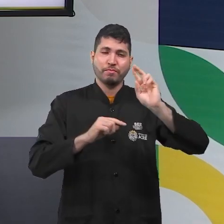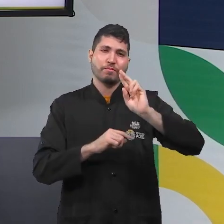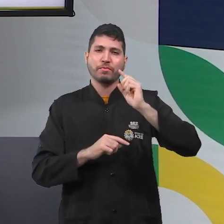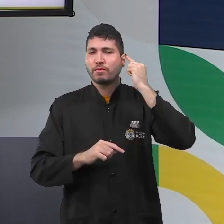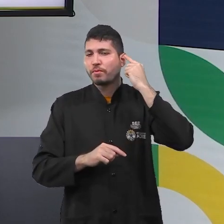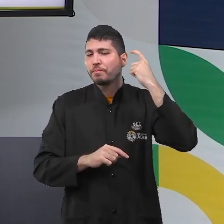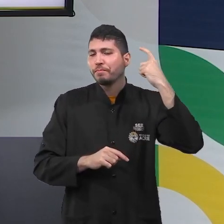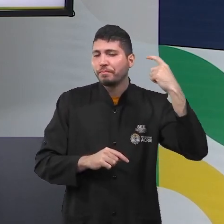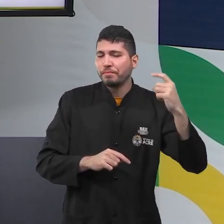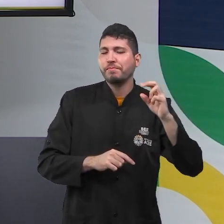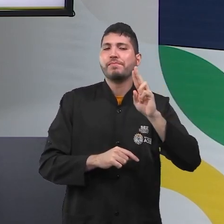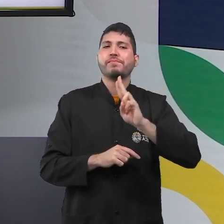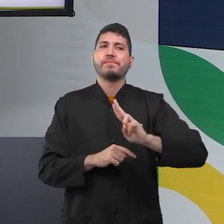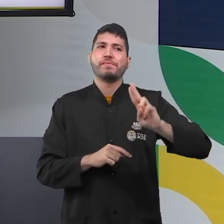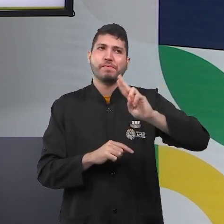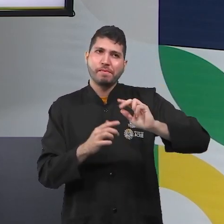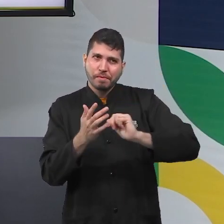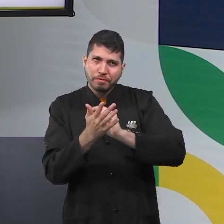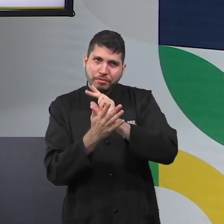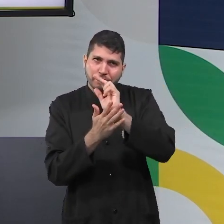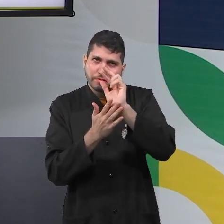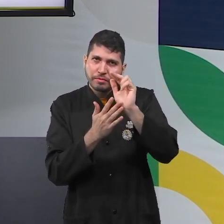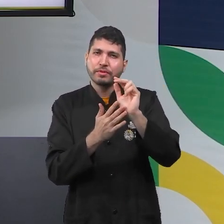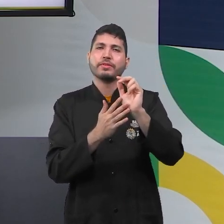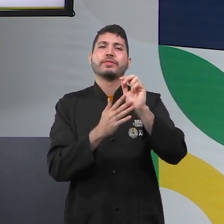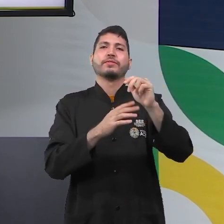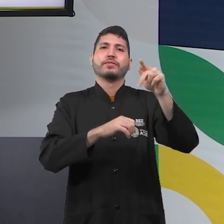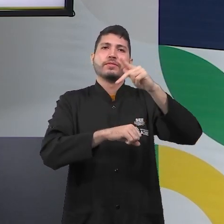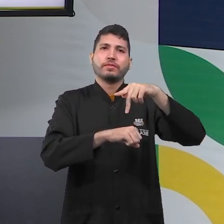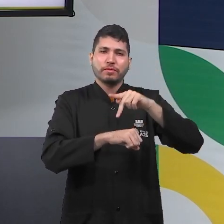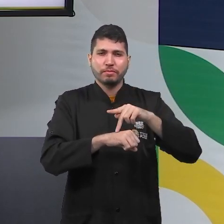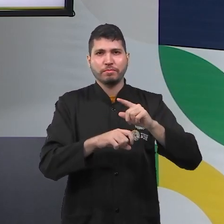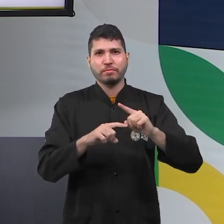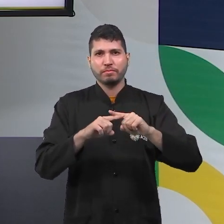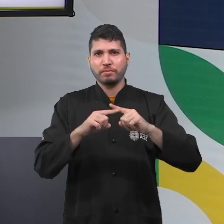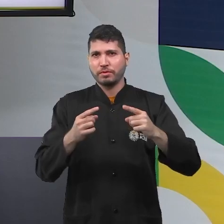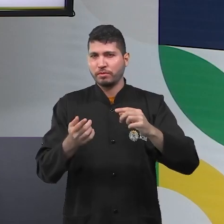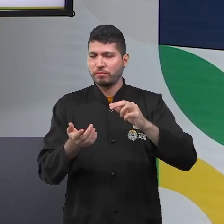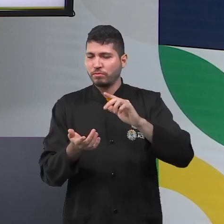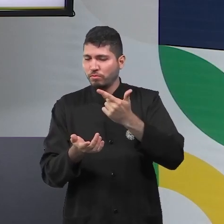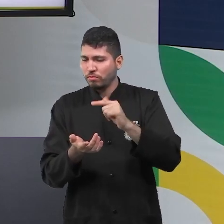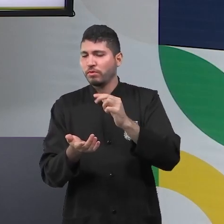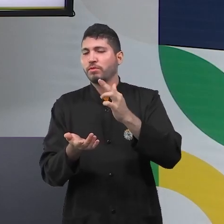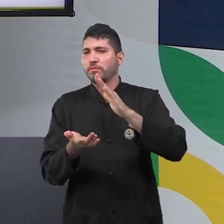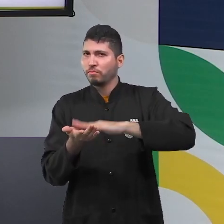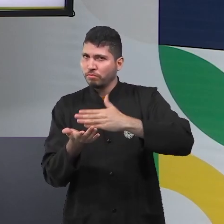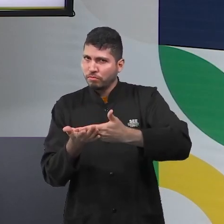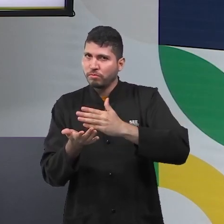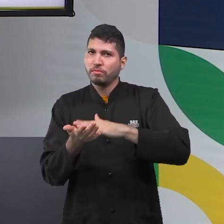diversos países, porém ela não tem uma tradução literal, porque na verdade é um nome próprio que